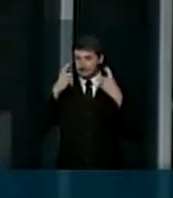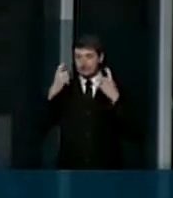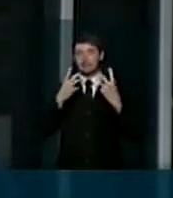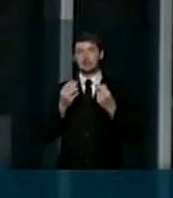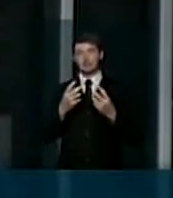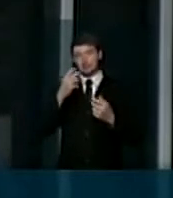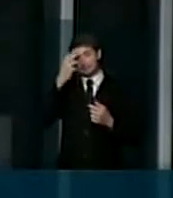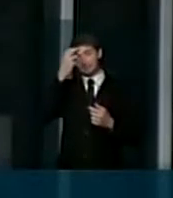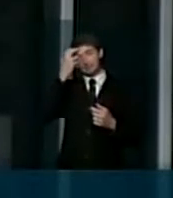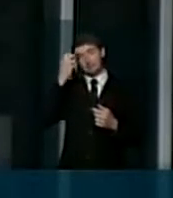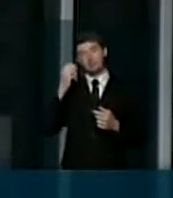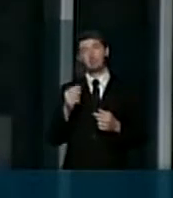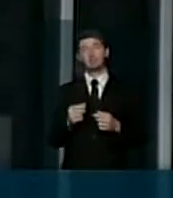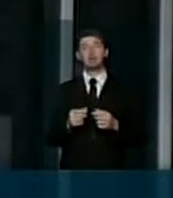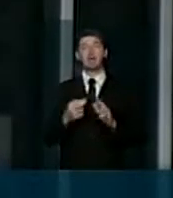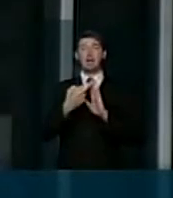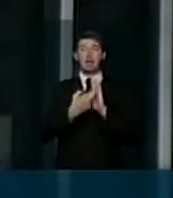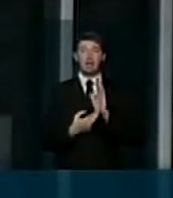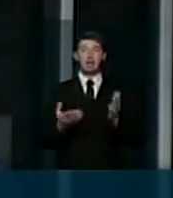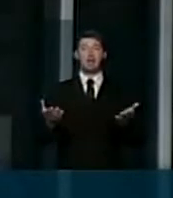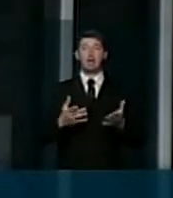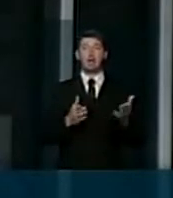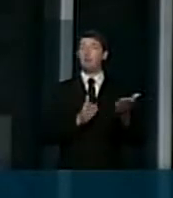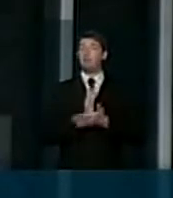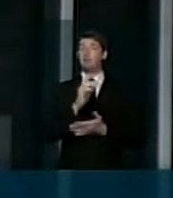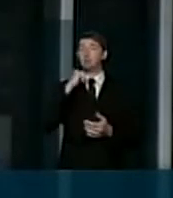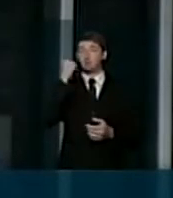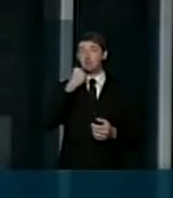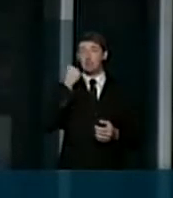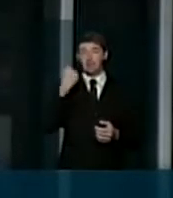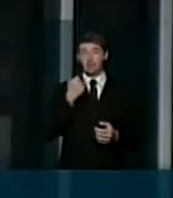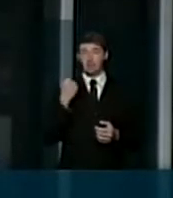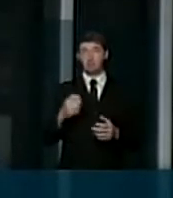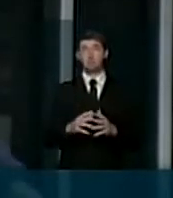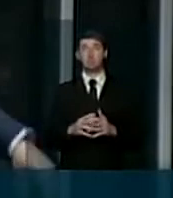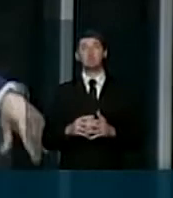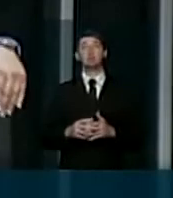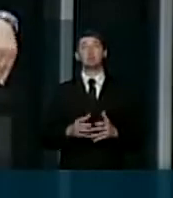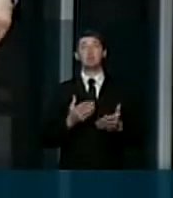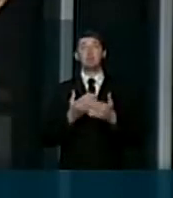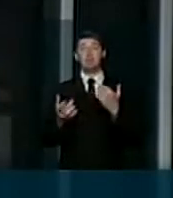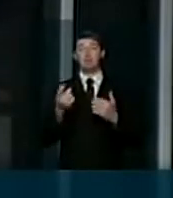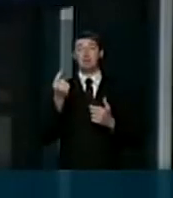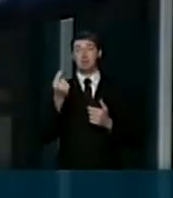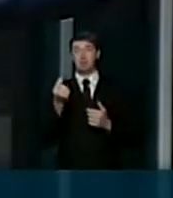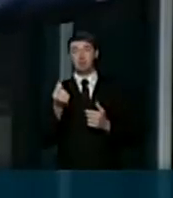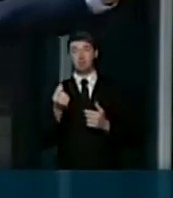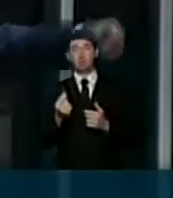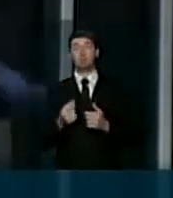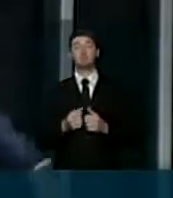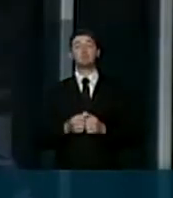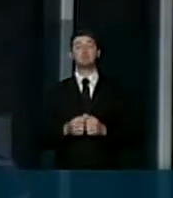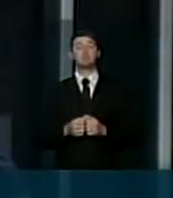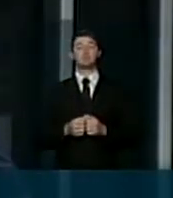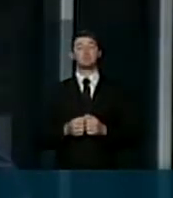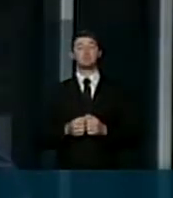preocupação essa resolução sendo aprovada no Senado, a perda de receita, não só a perda de